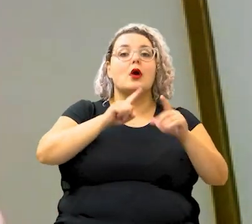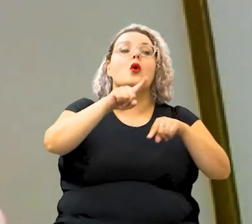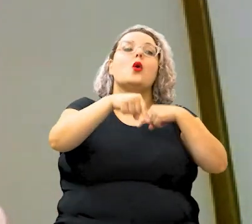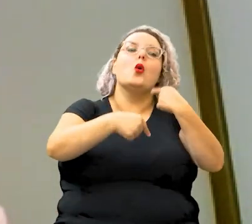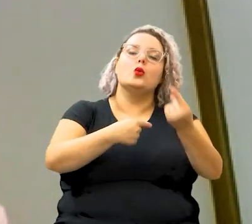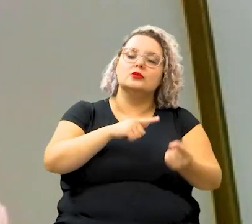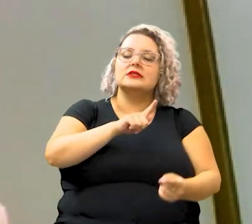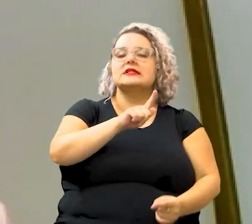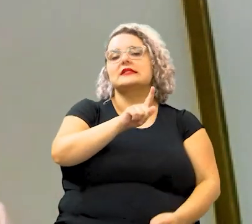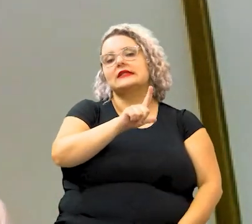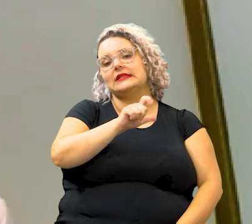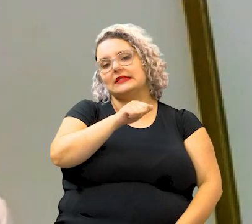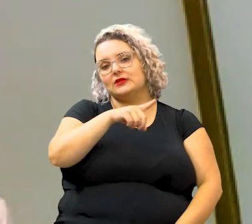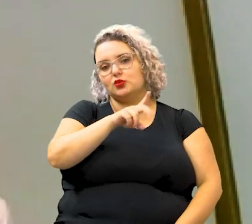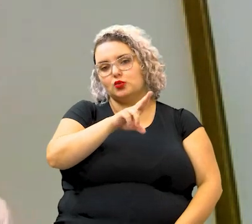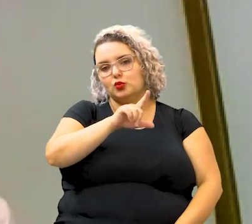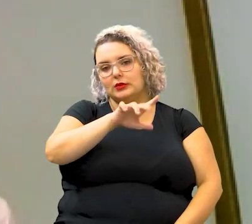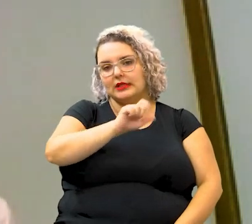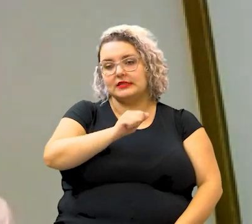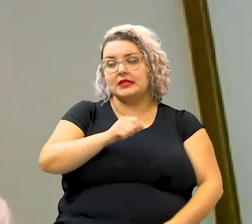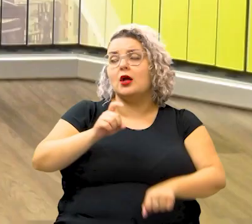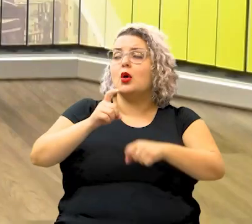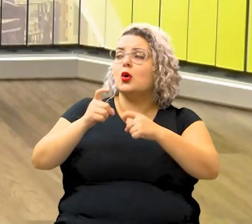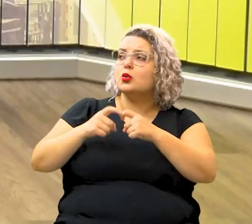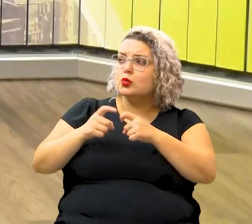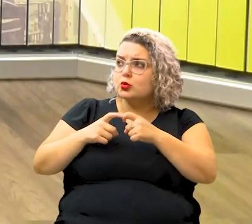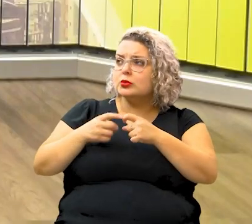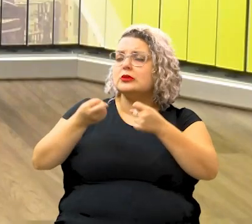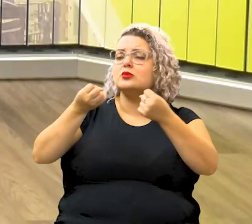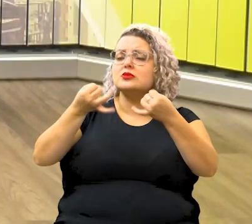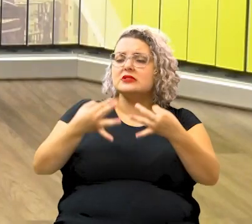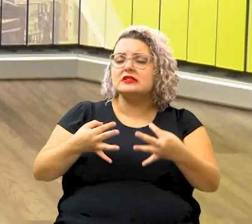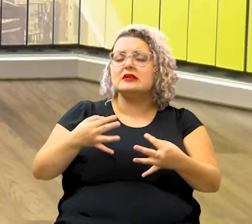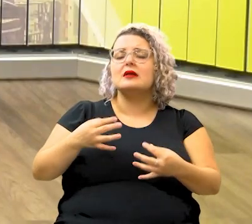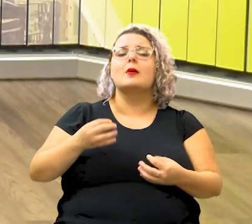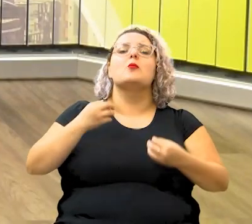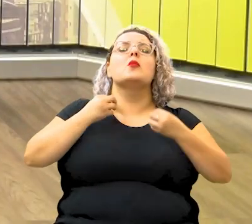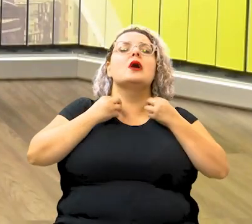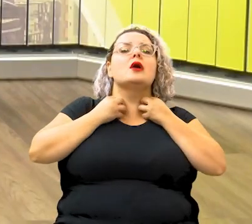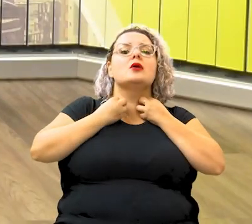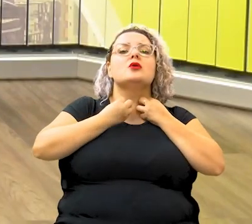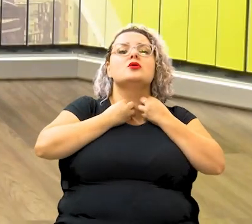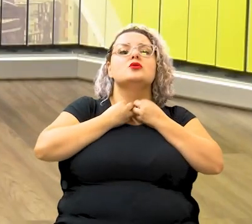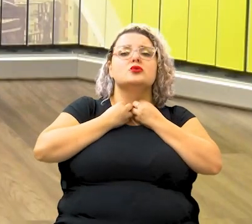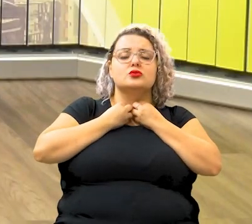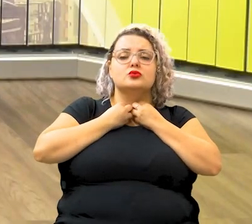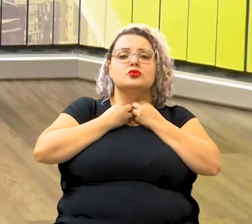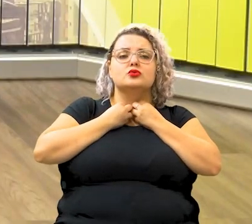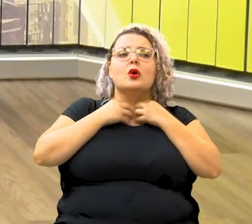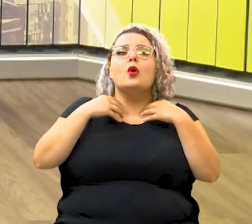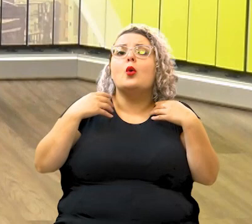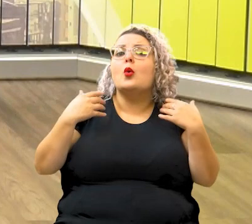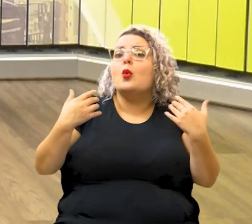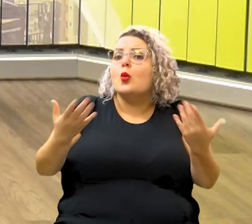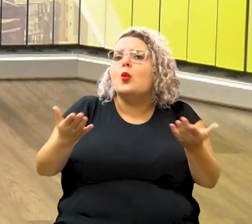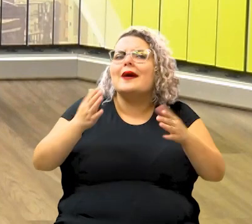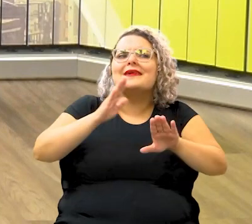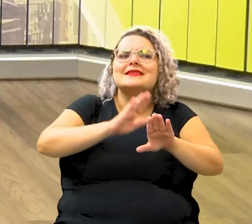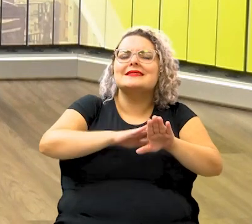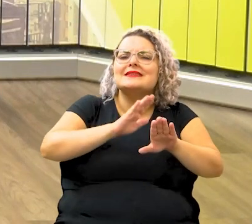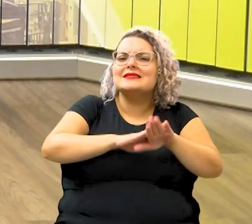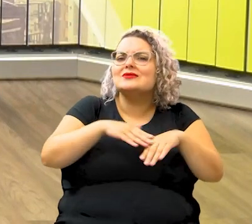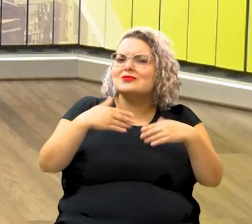são outras glândulas. Doutora, então explica pra gente, né, essas paratireoides, as 4 glândulas, né? Quais são